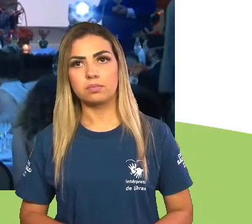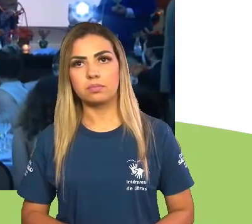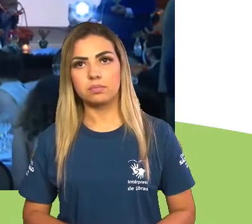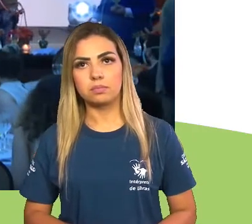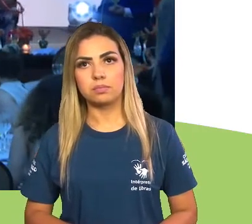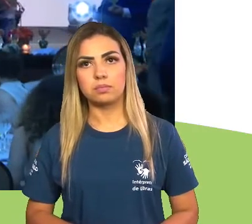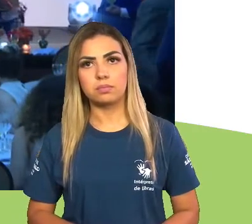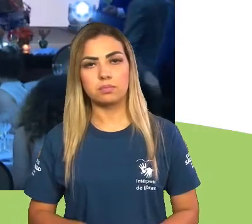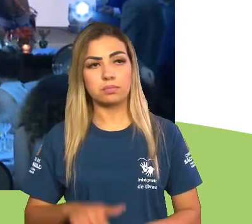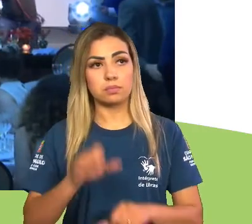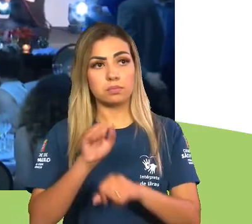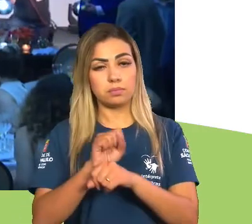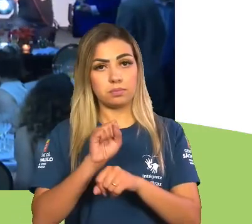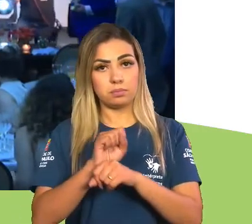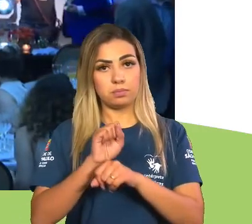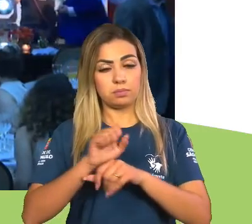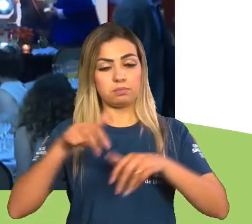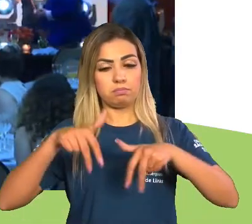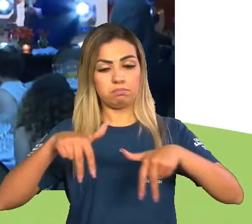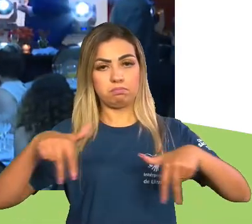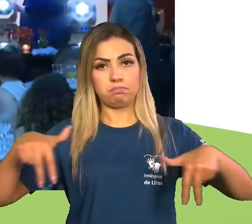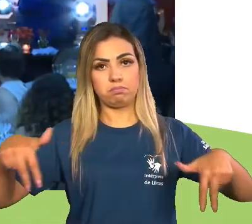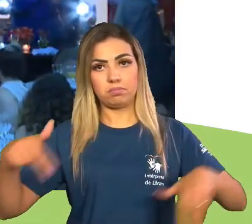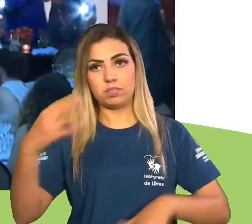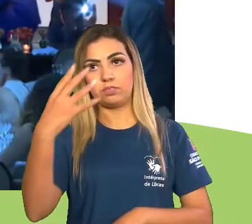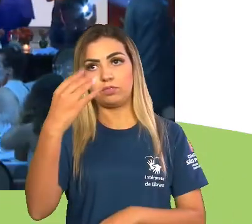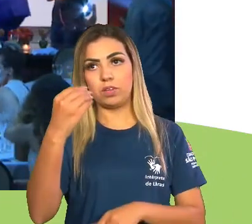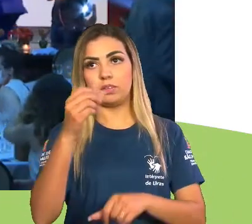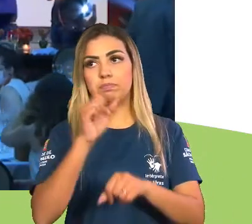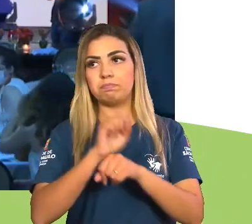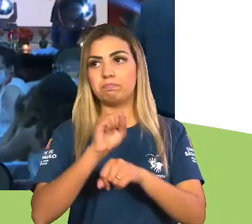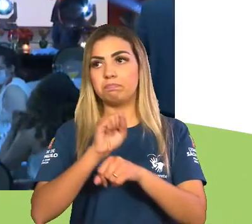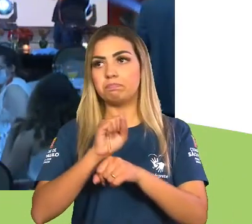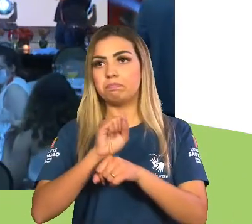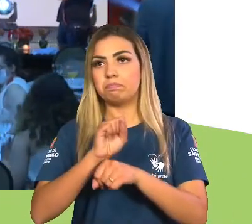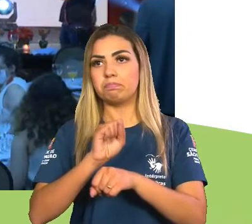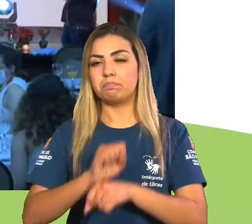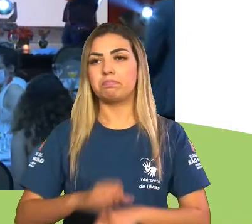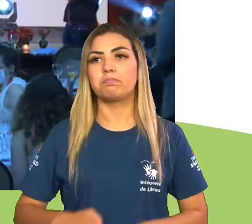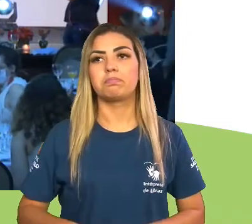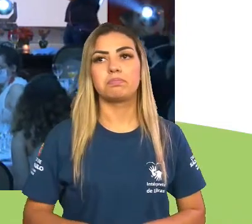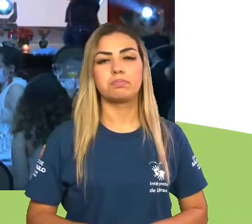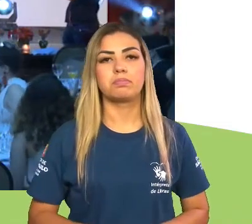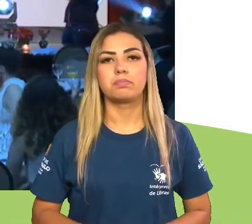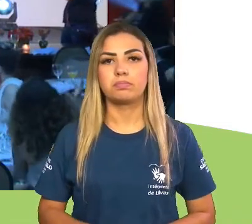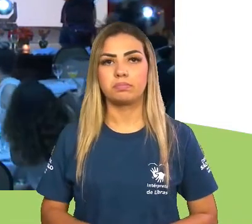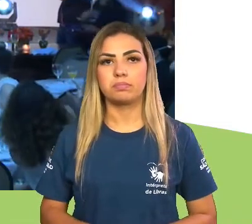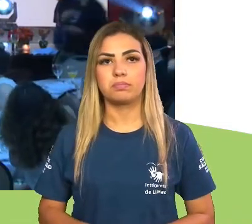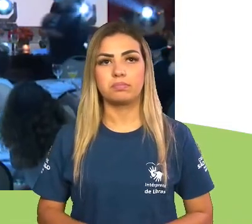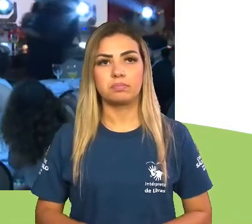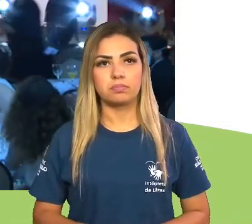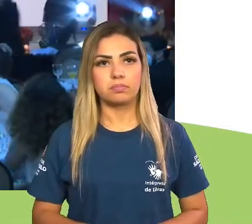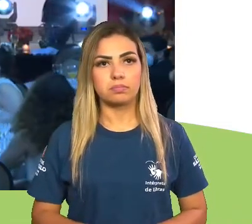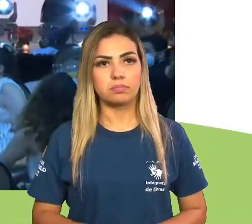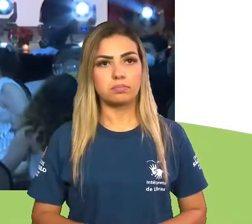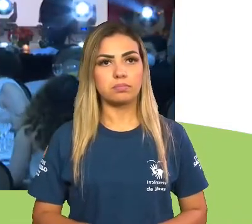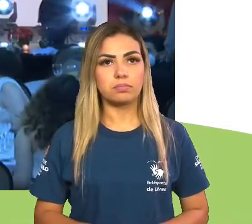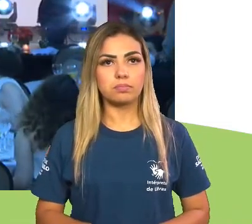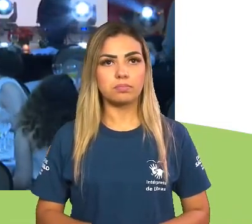A gente já vai registrar aqui. Vamos pedindo, por favor, Augusto. A gente está recebendo